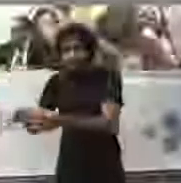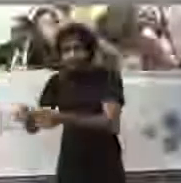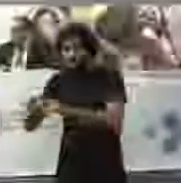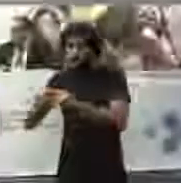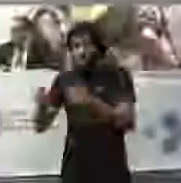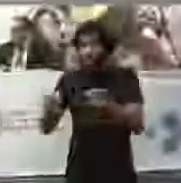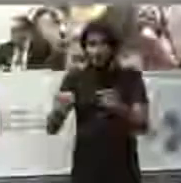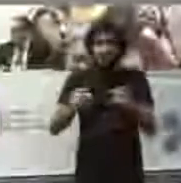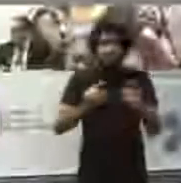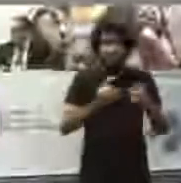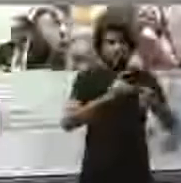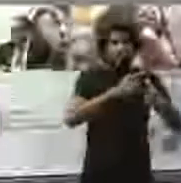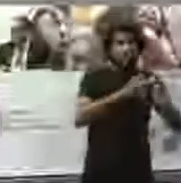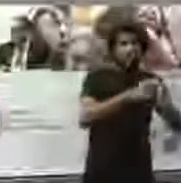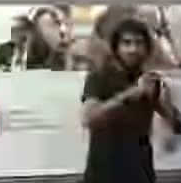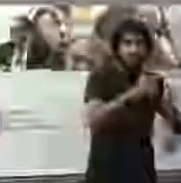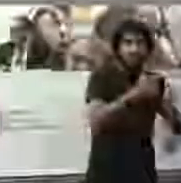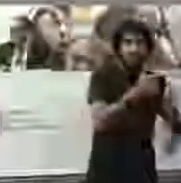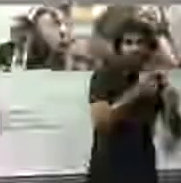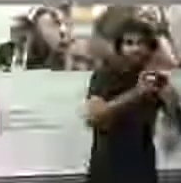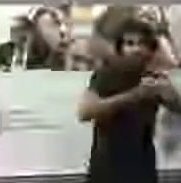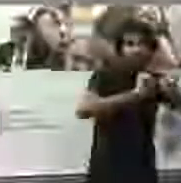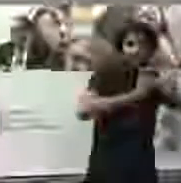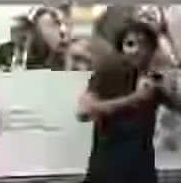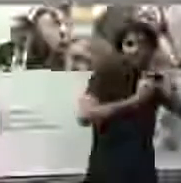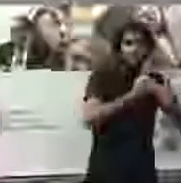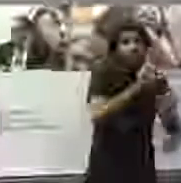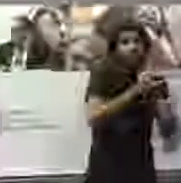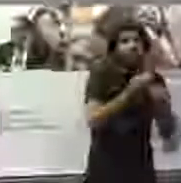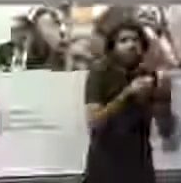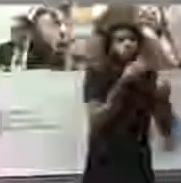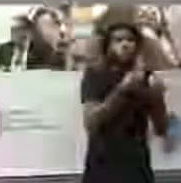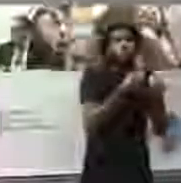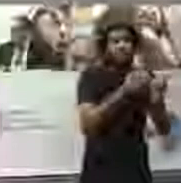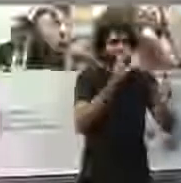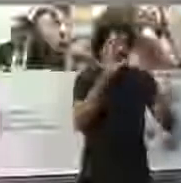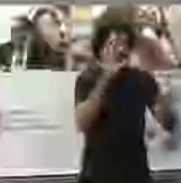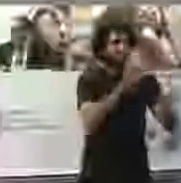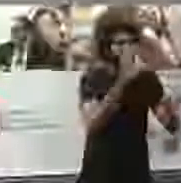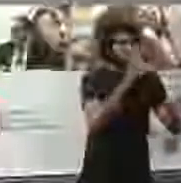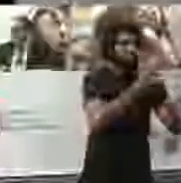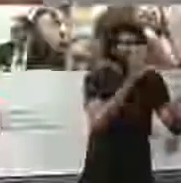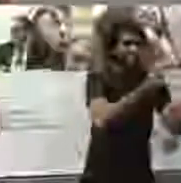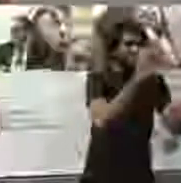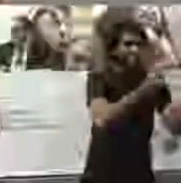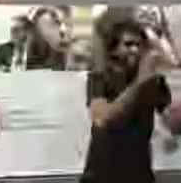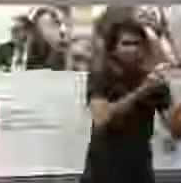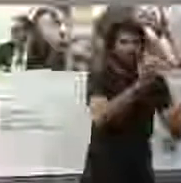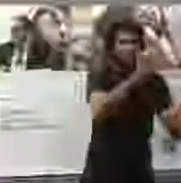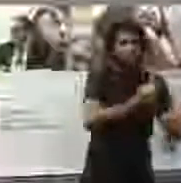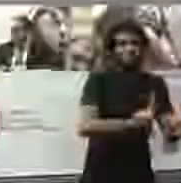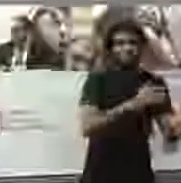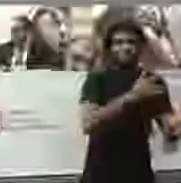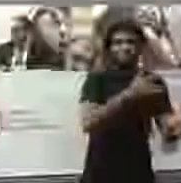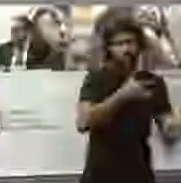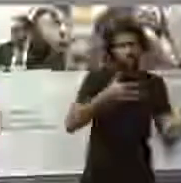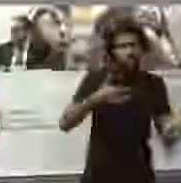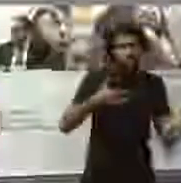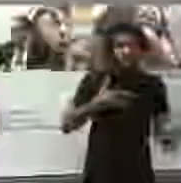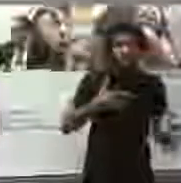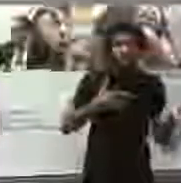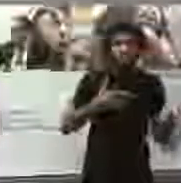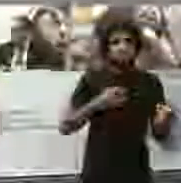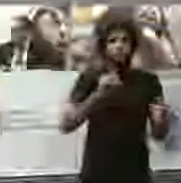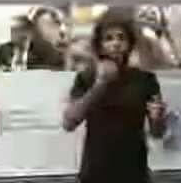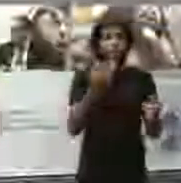ação de improbidade tem sido usada para ou para pressionar o gestor a fazer a o que o estado precisa fazer oprah